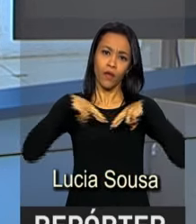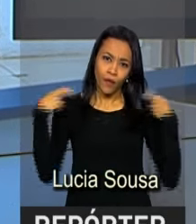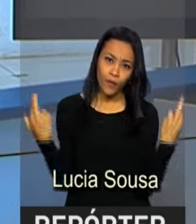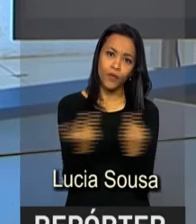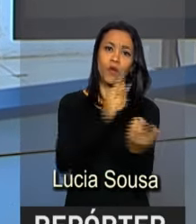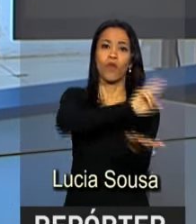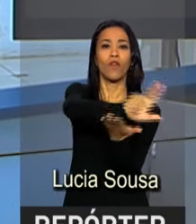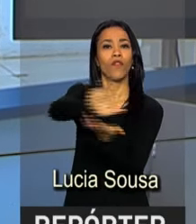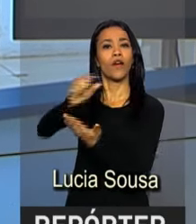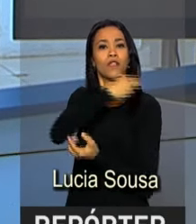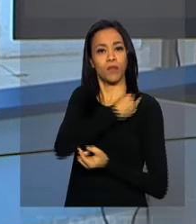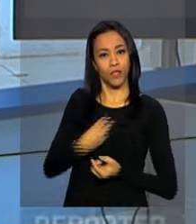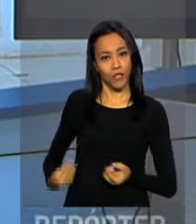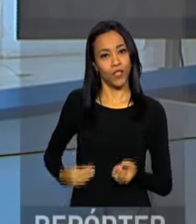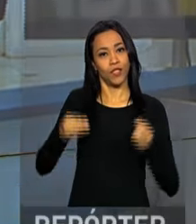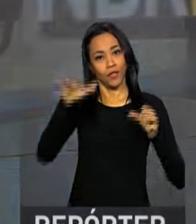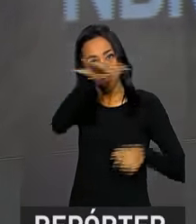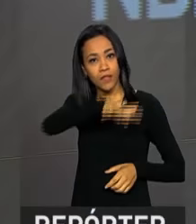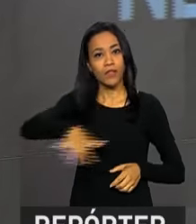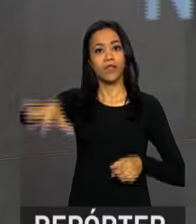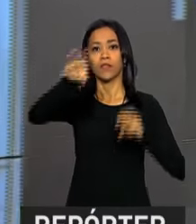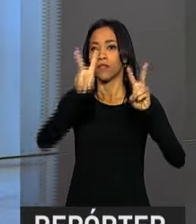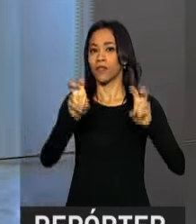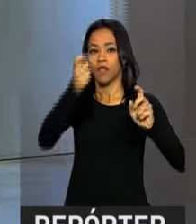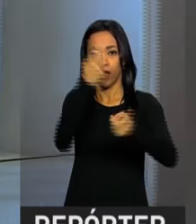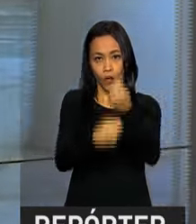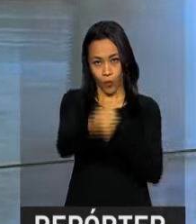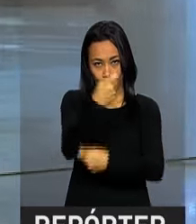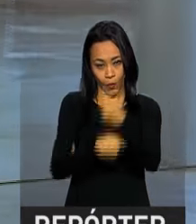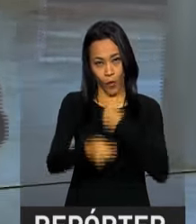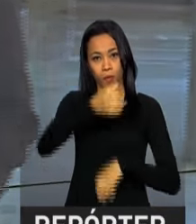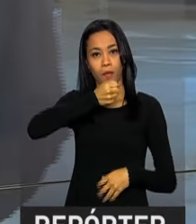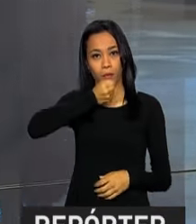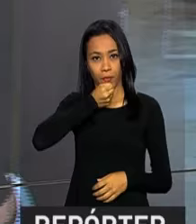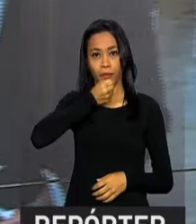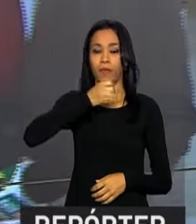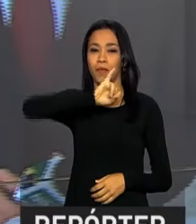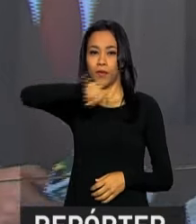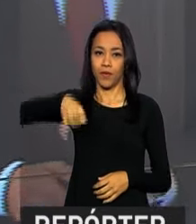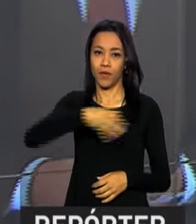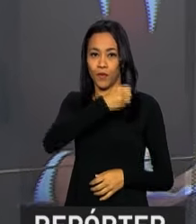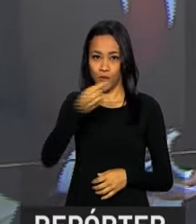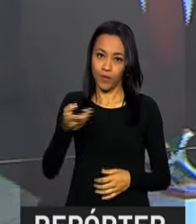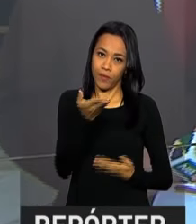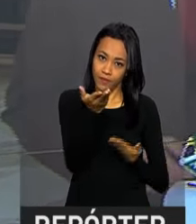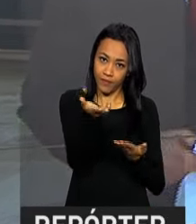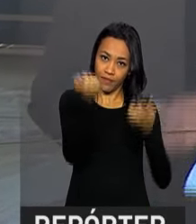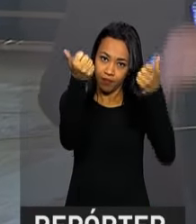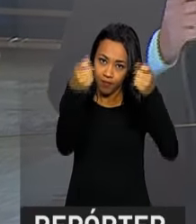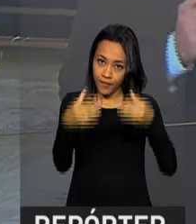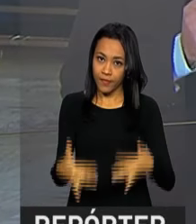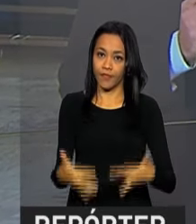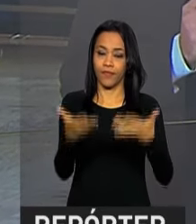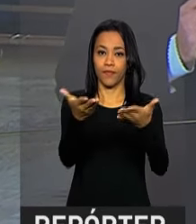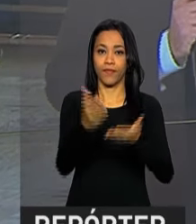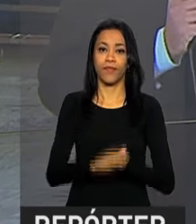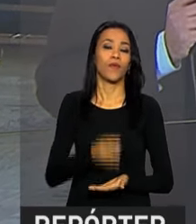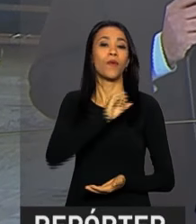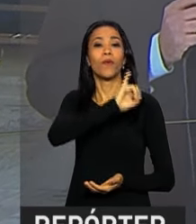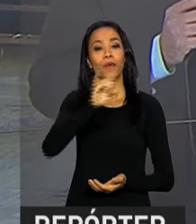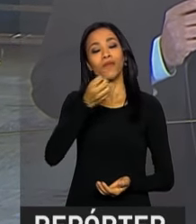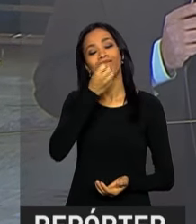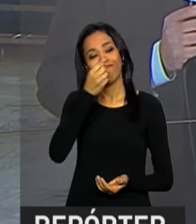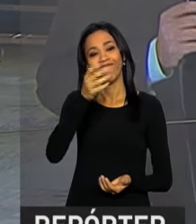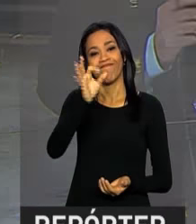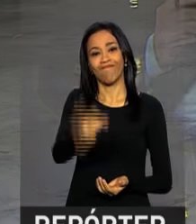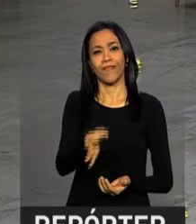ministros da área econômica. João Pedro Neto tem os detalhes ao vivo do Palácio do Planalto. Oi, João Pedro. Oi, Daniele. Bom, na